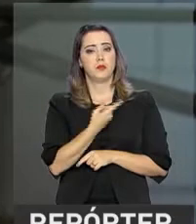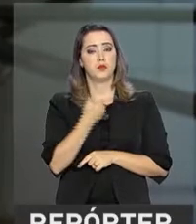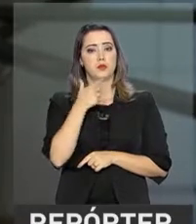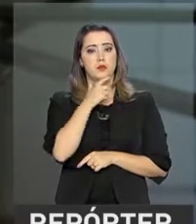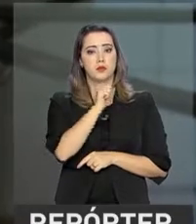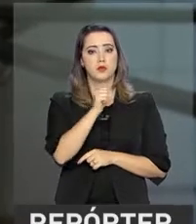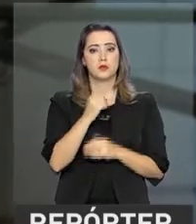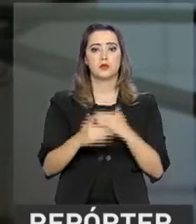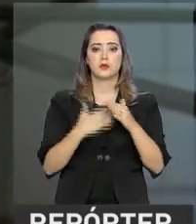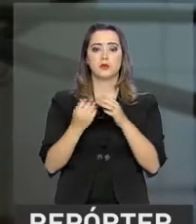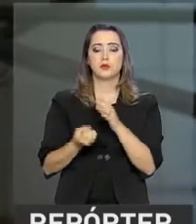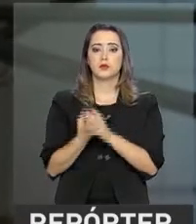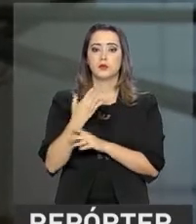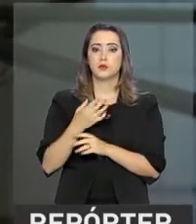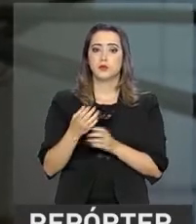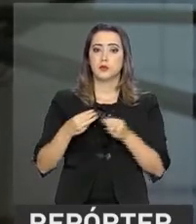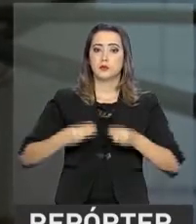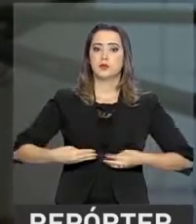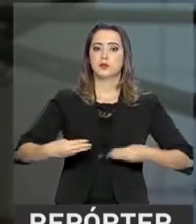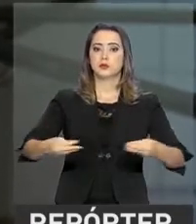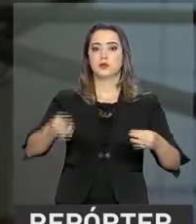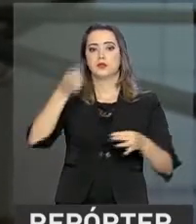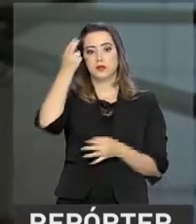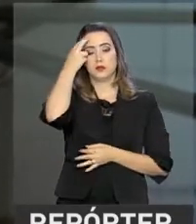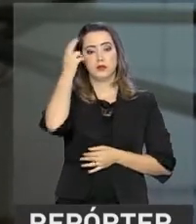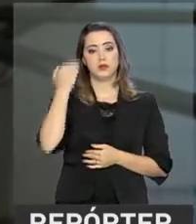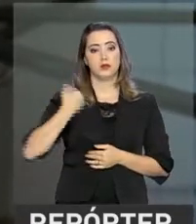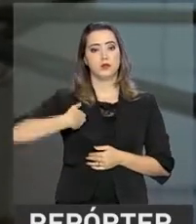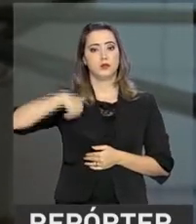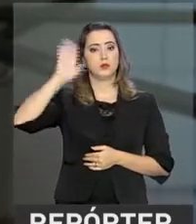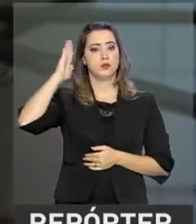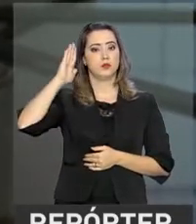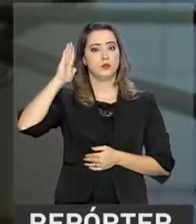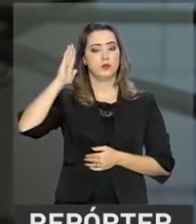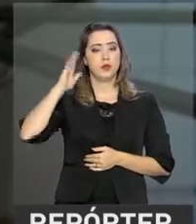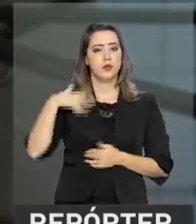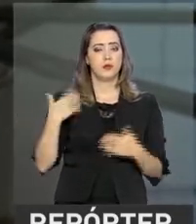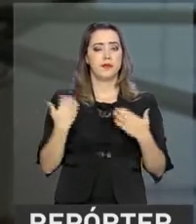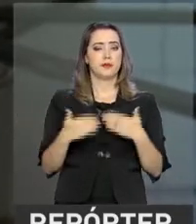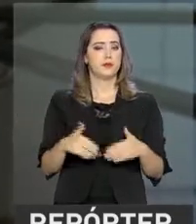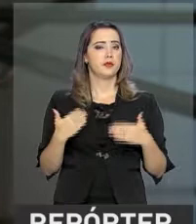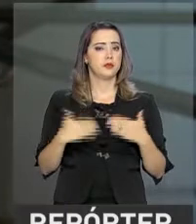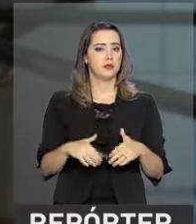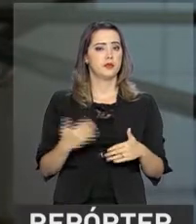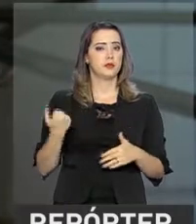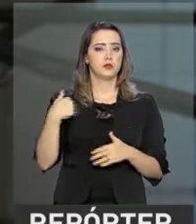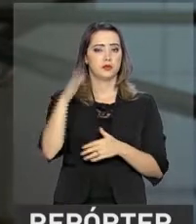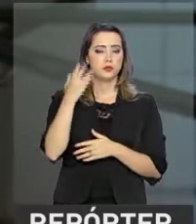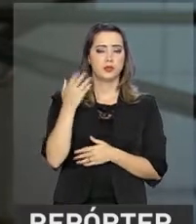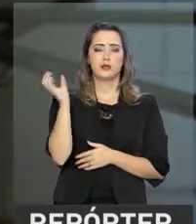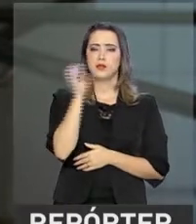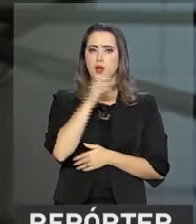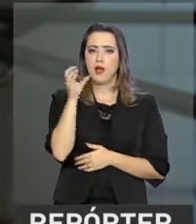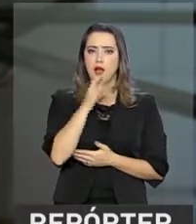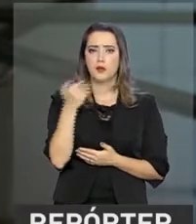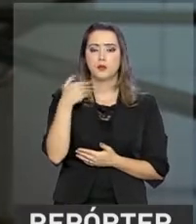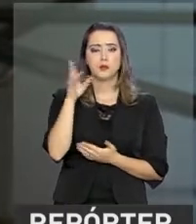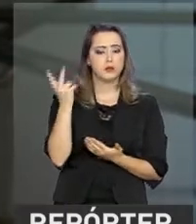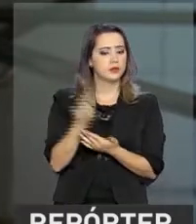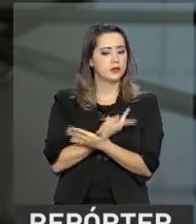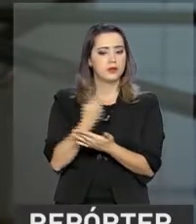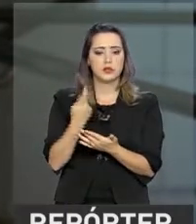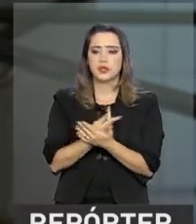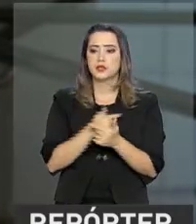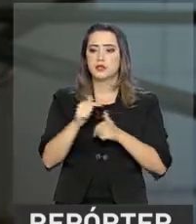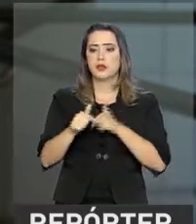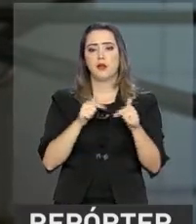ministério da cultura cultura tornando muito mais presente muito mais dinâmico muito mais realizador